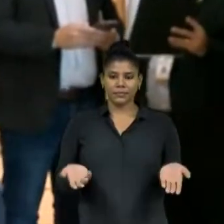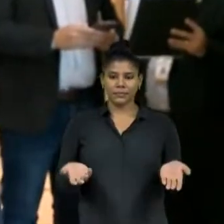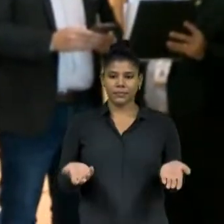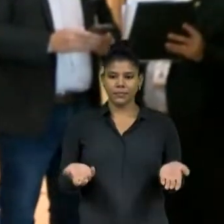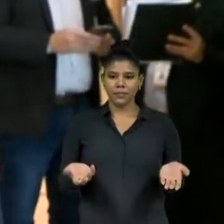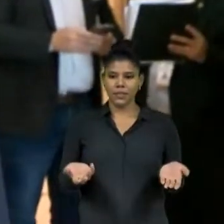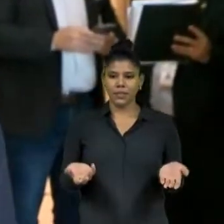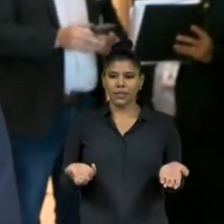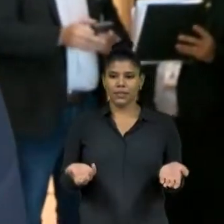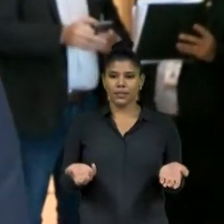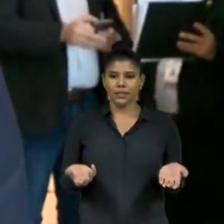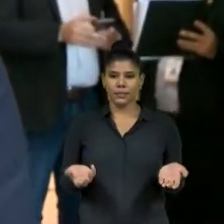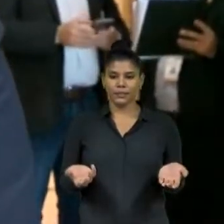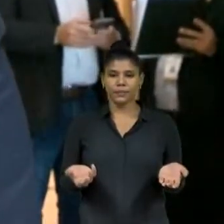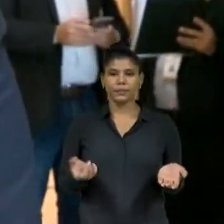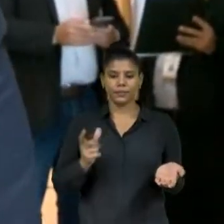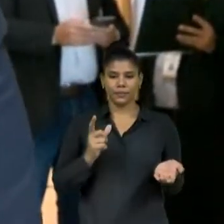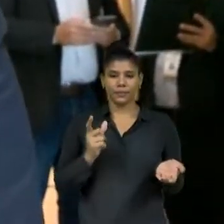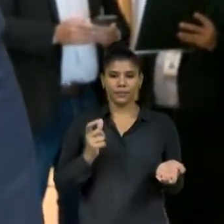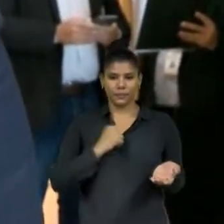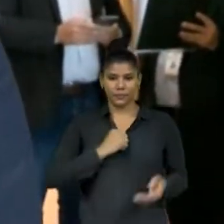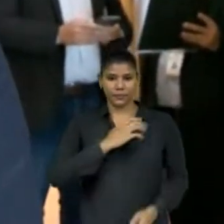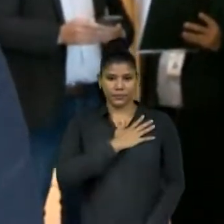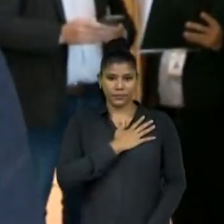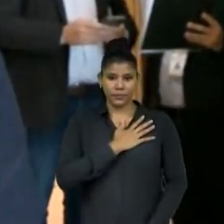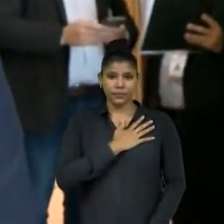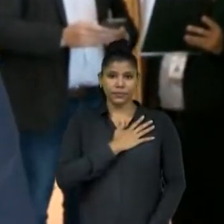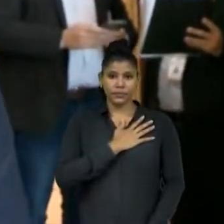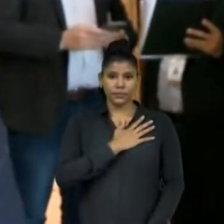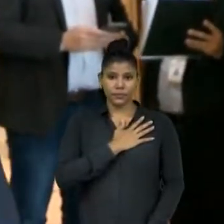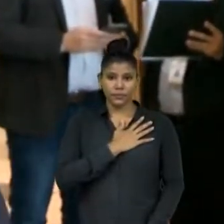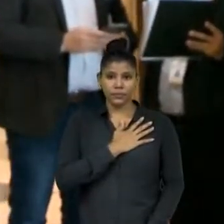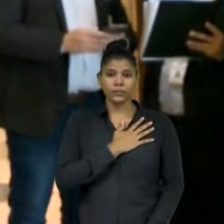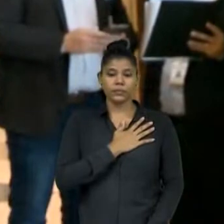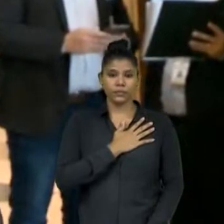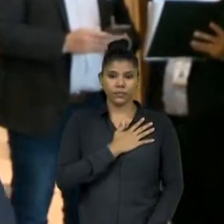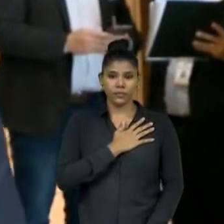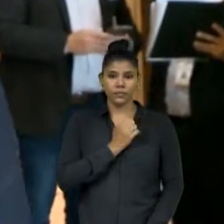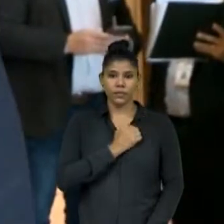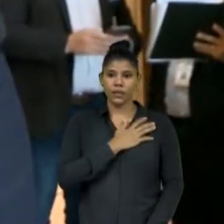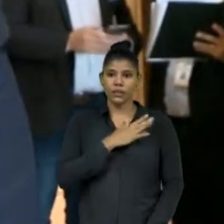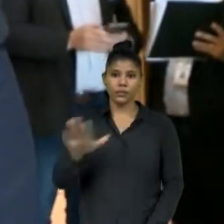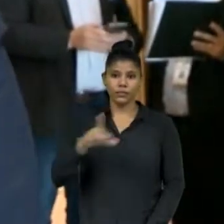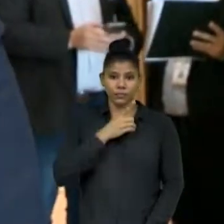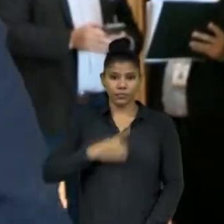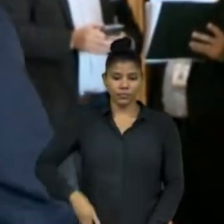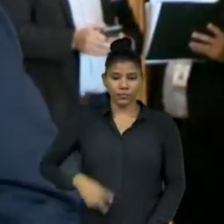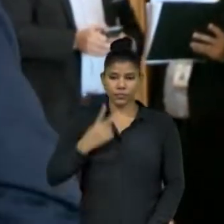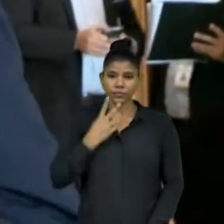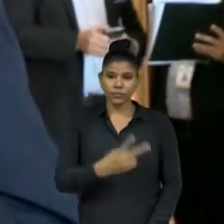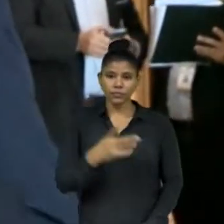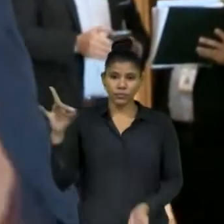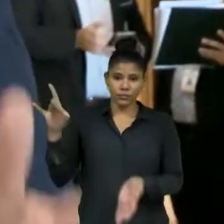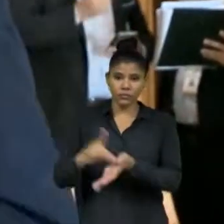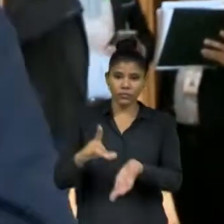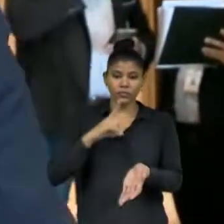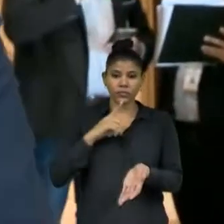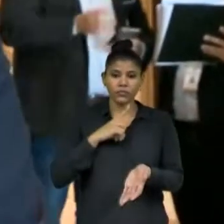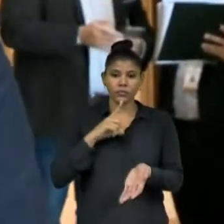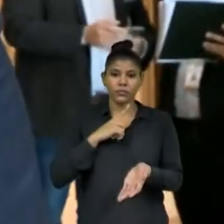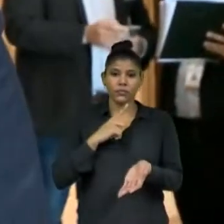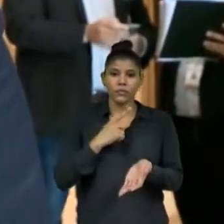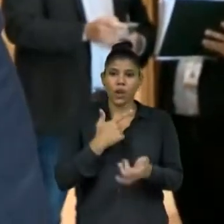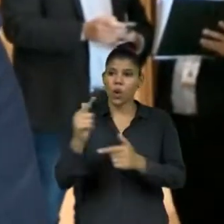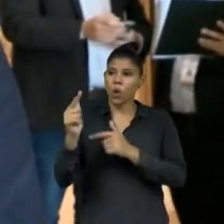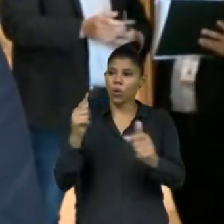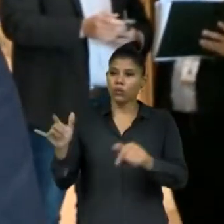disciplina. Então, militar não entra em greve. O deputado foi muito claro em dizer que existem outros meios para